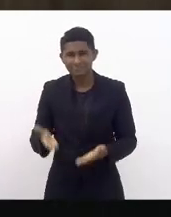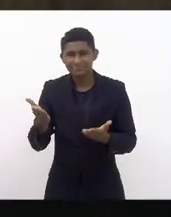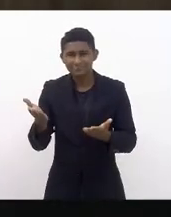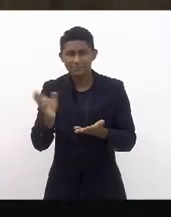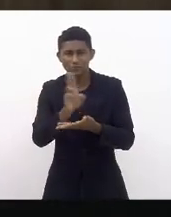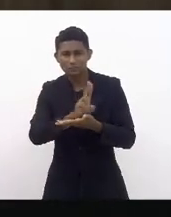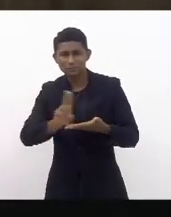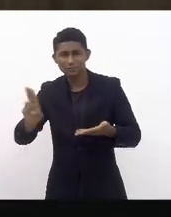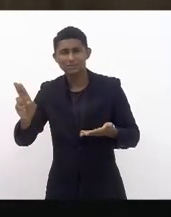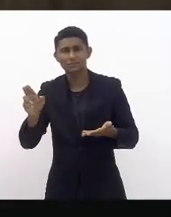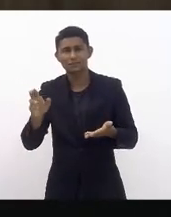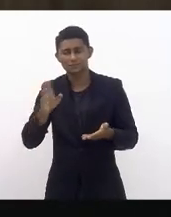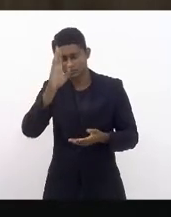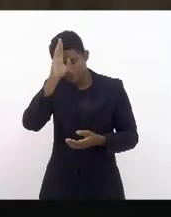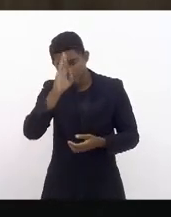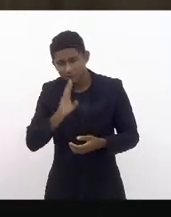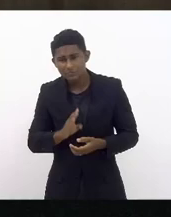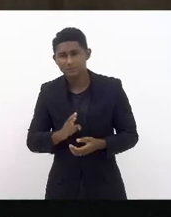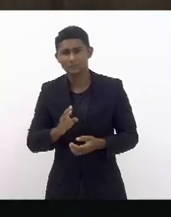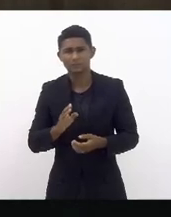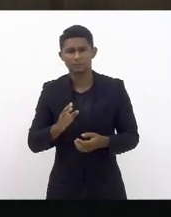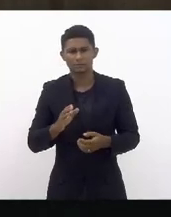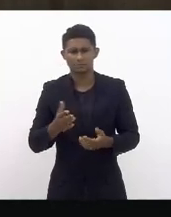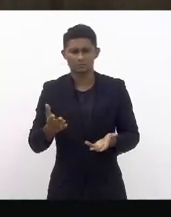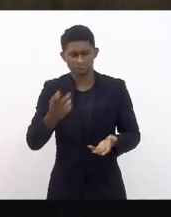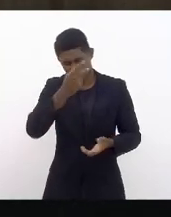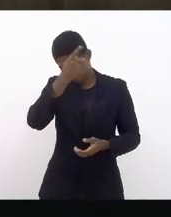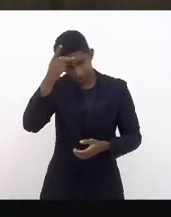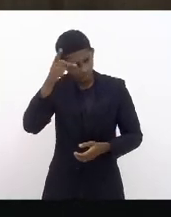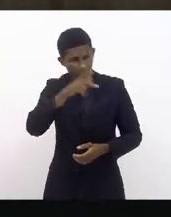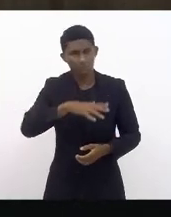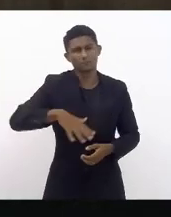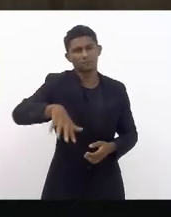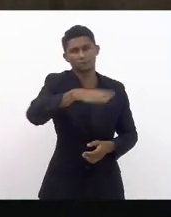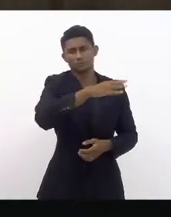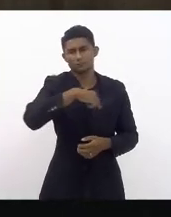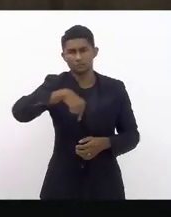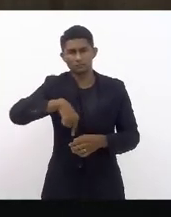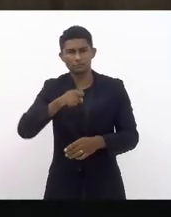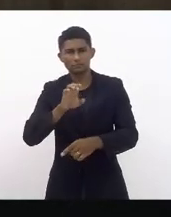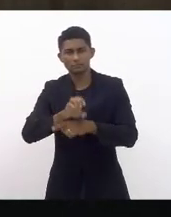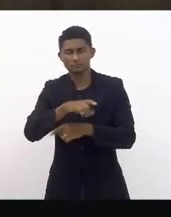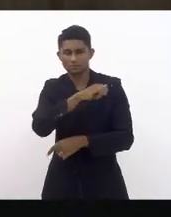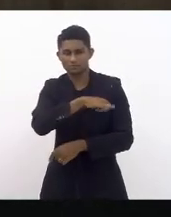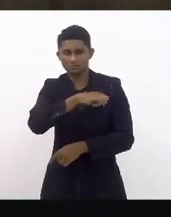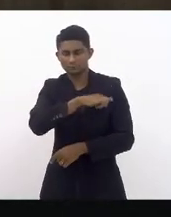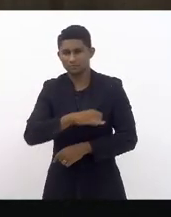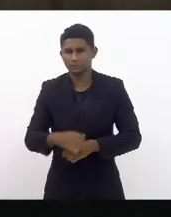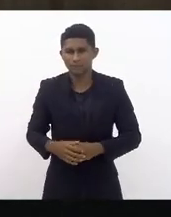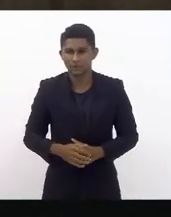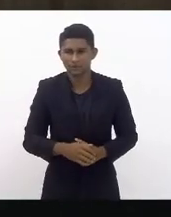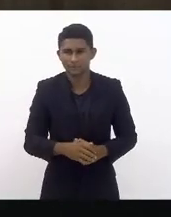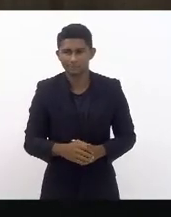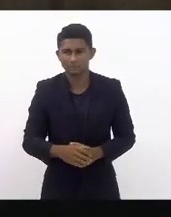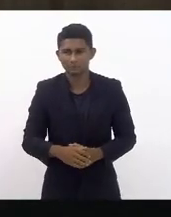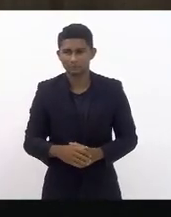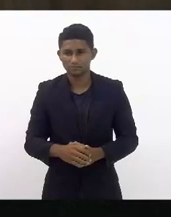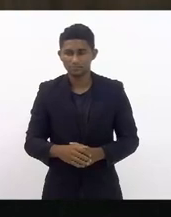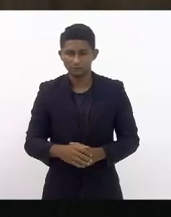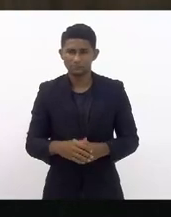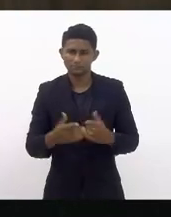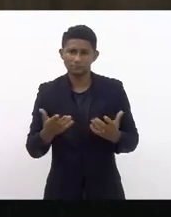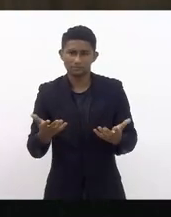a todos os cidadãos desse estado do Rio de Janeiro. Nós não queremos